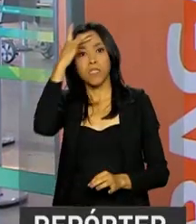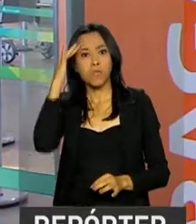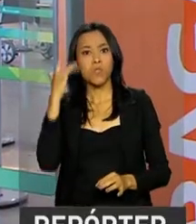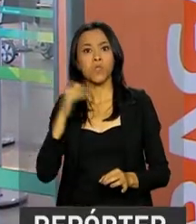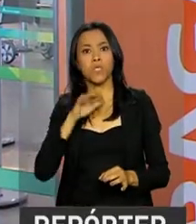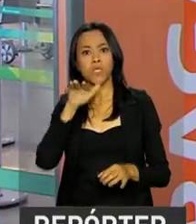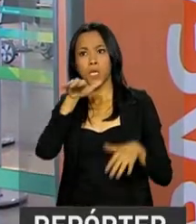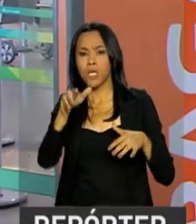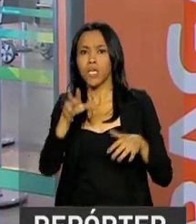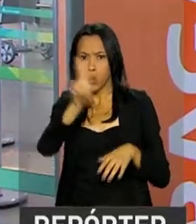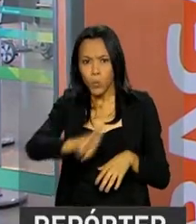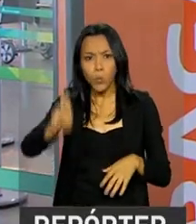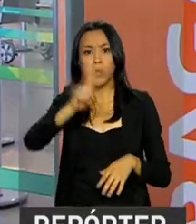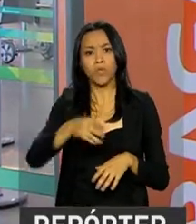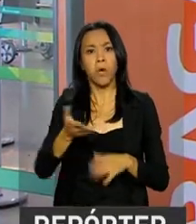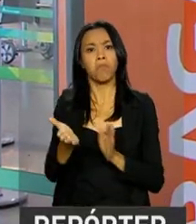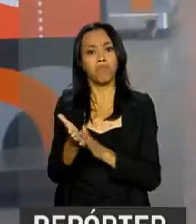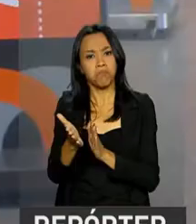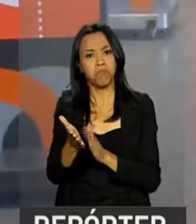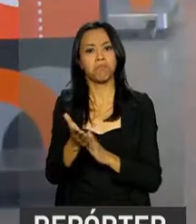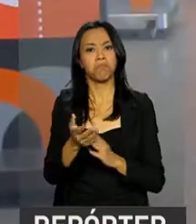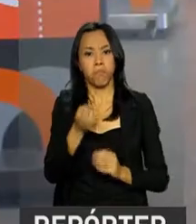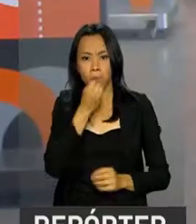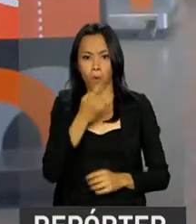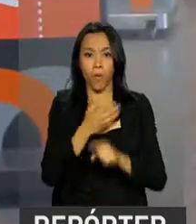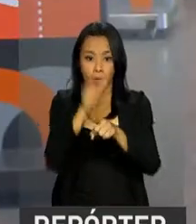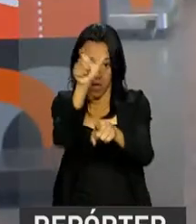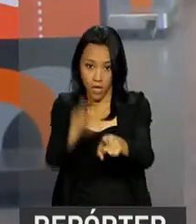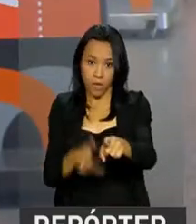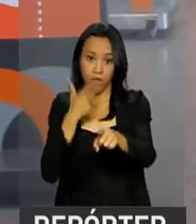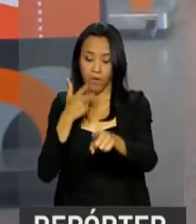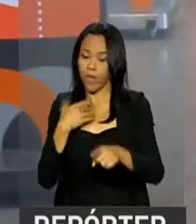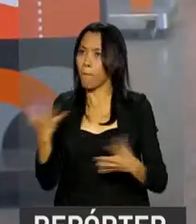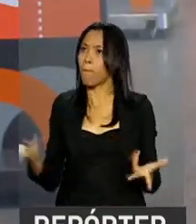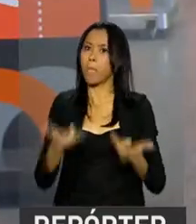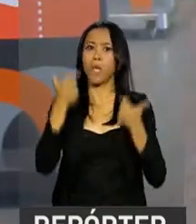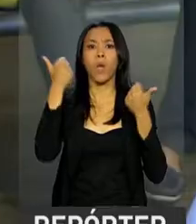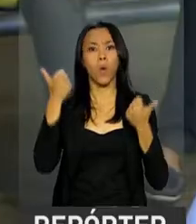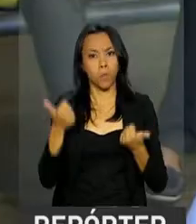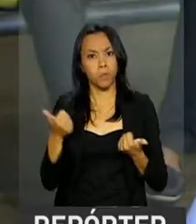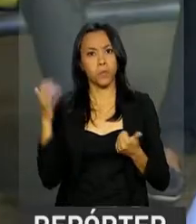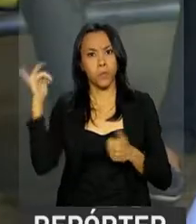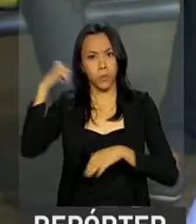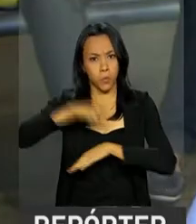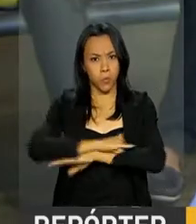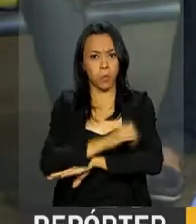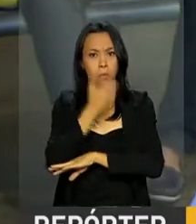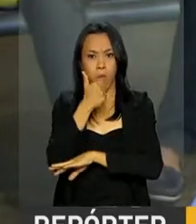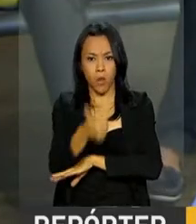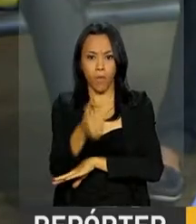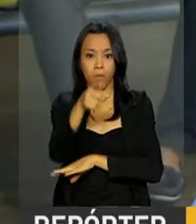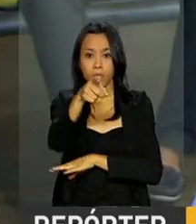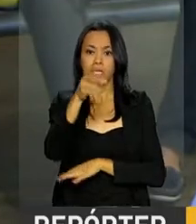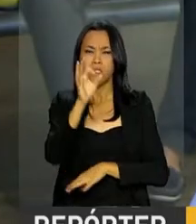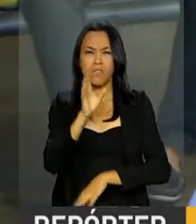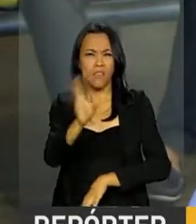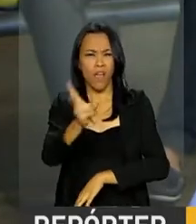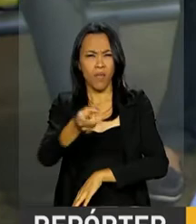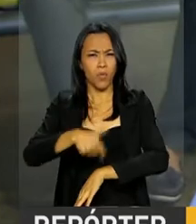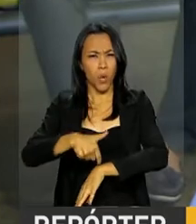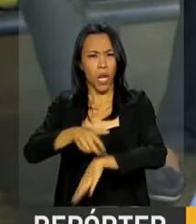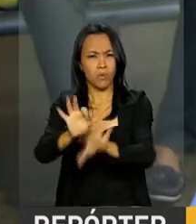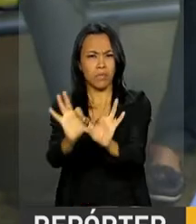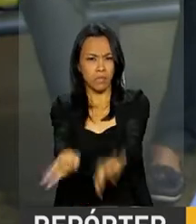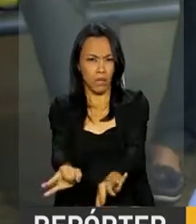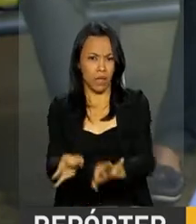as mudanças nos aeroportos brasileiros. Está melhorando bastante, tá melhorando bastante. Sempre o meu voo foi pontual e